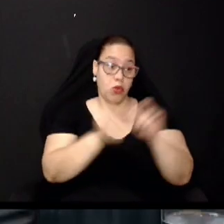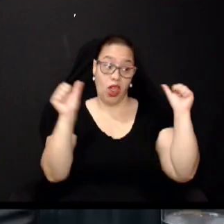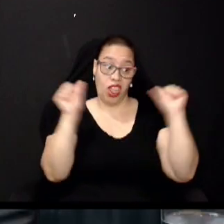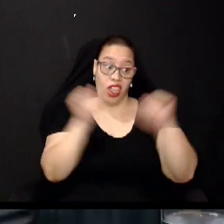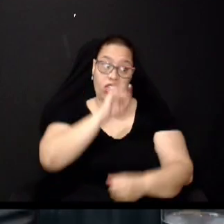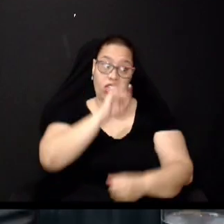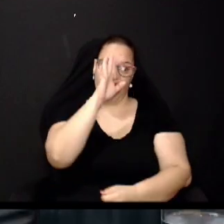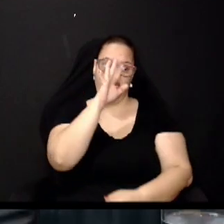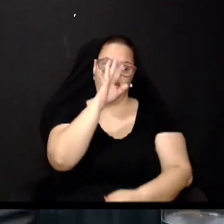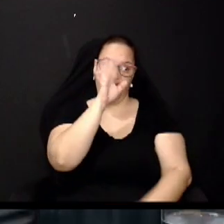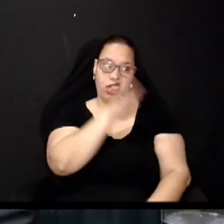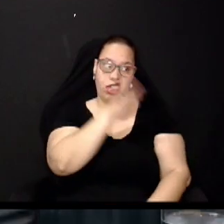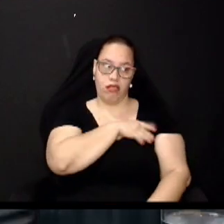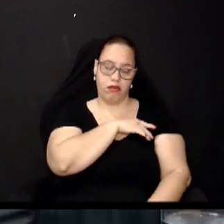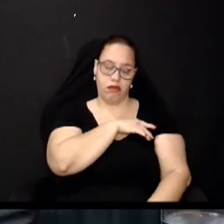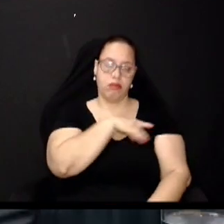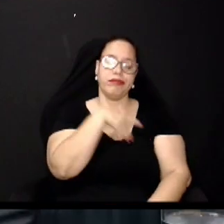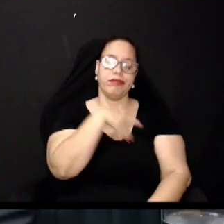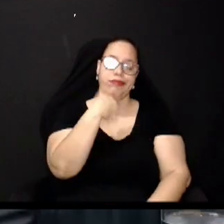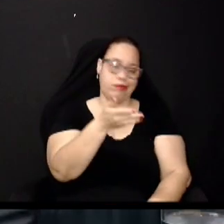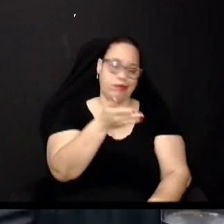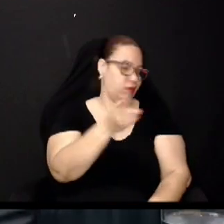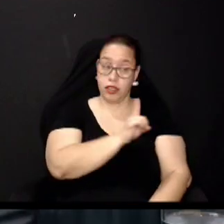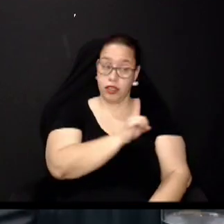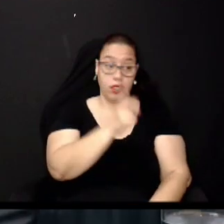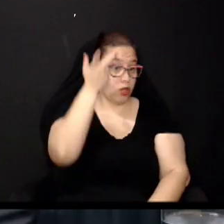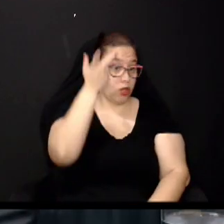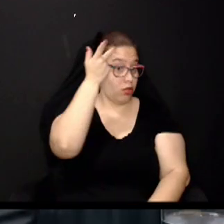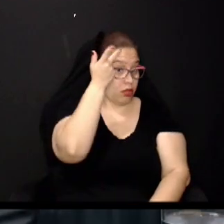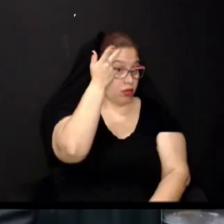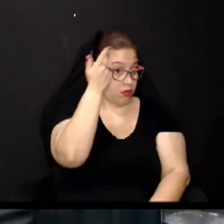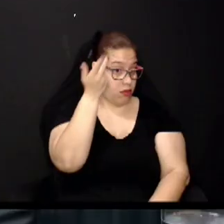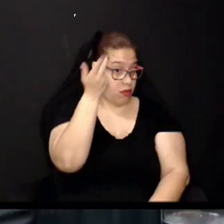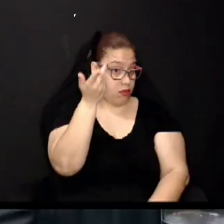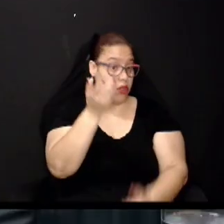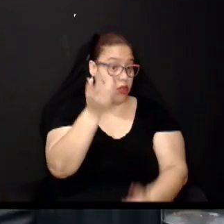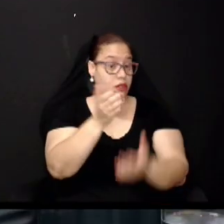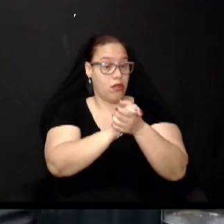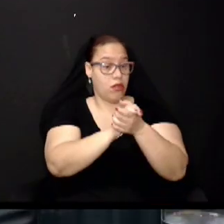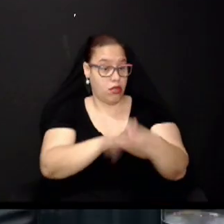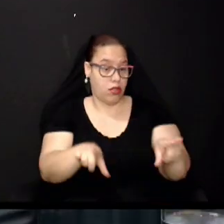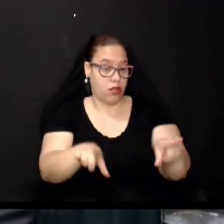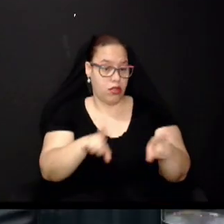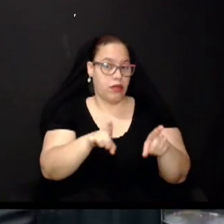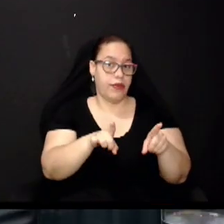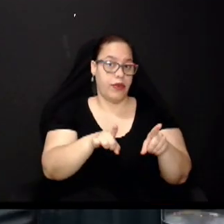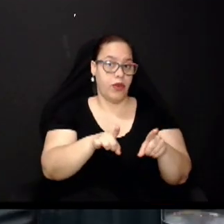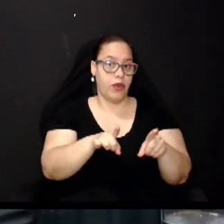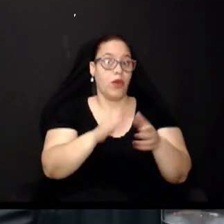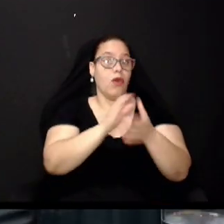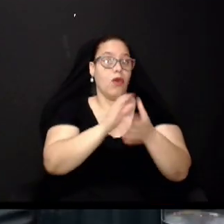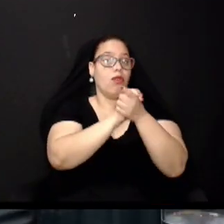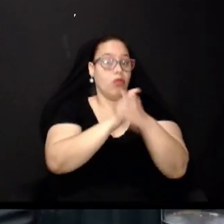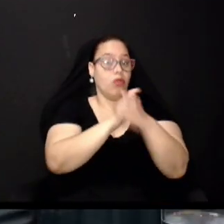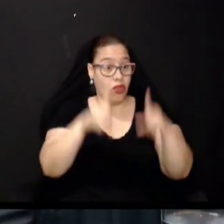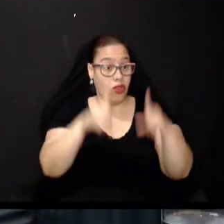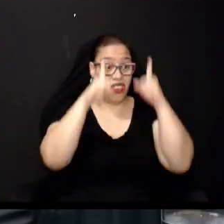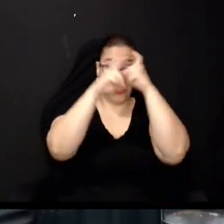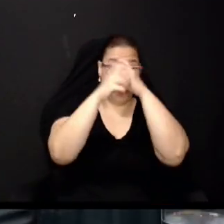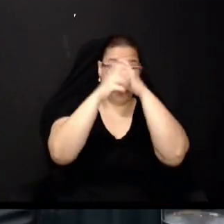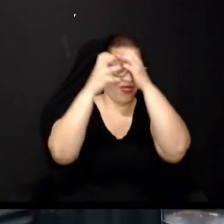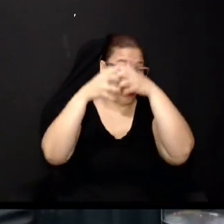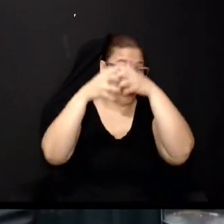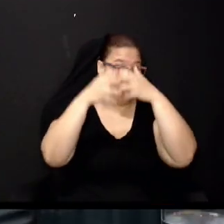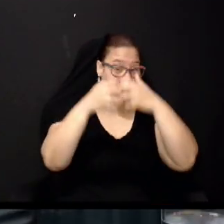Então, não é incomum que as pessoas que se separem, né, que passem por divórcios complexos, mas como eu não conhecia